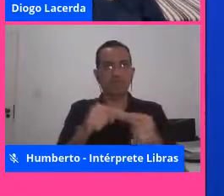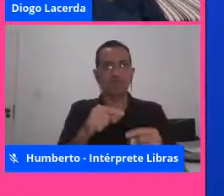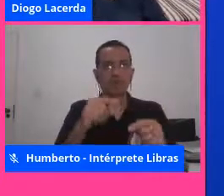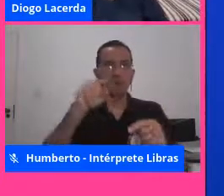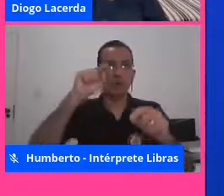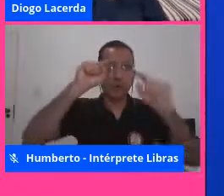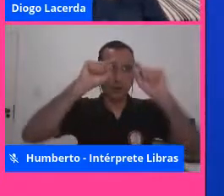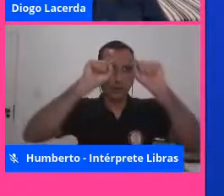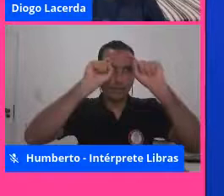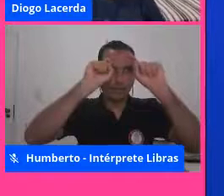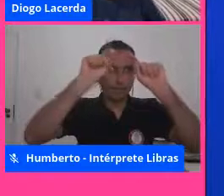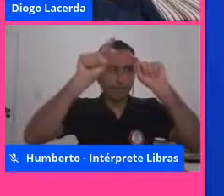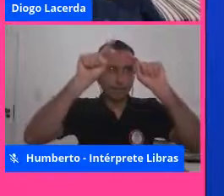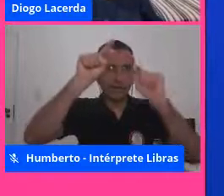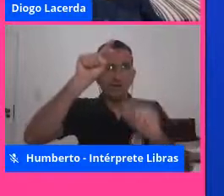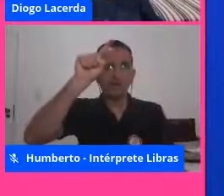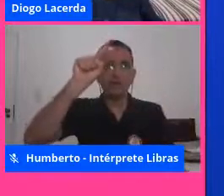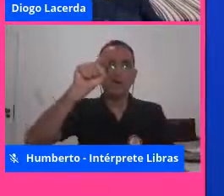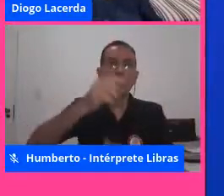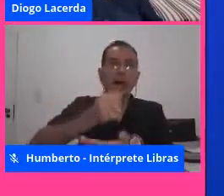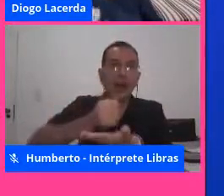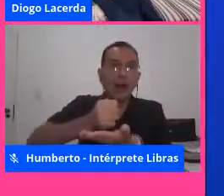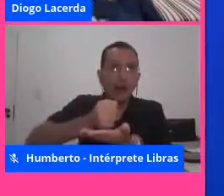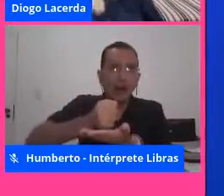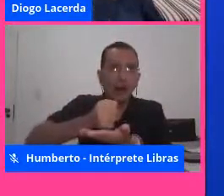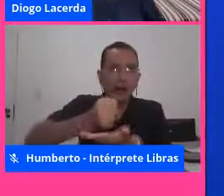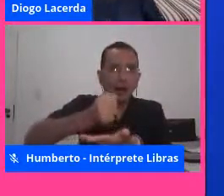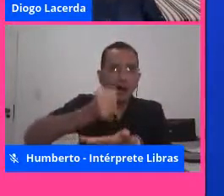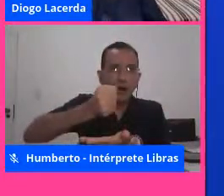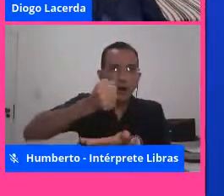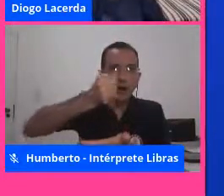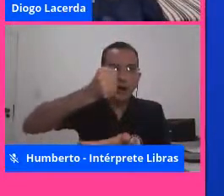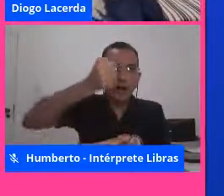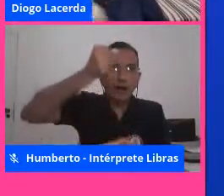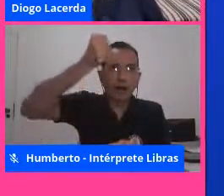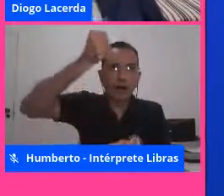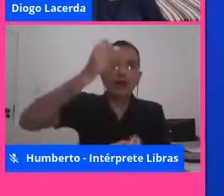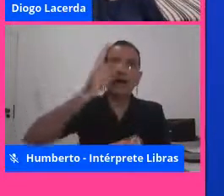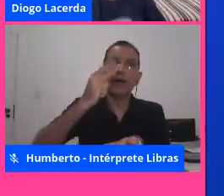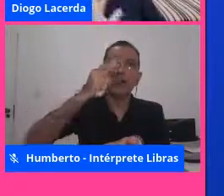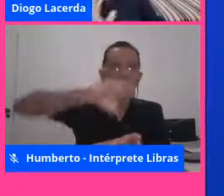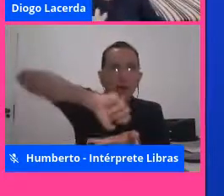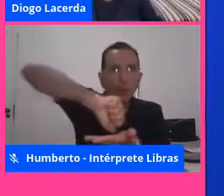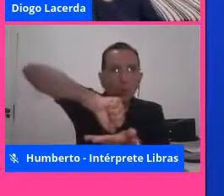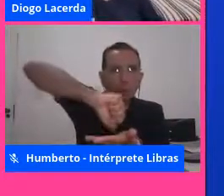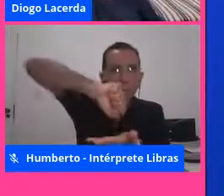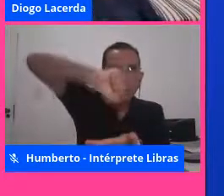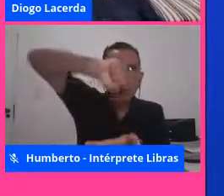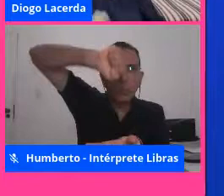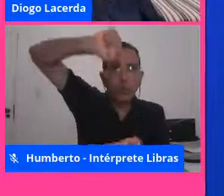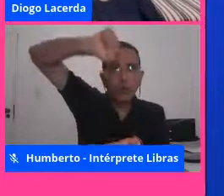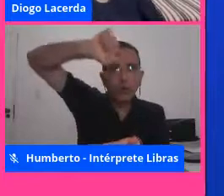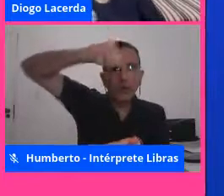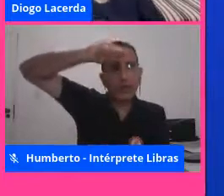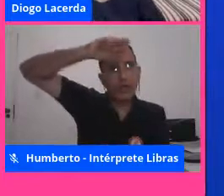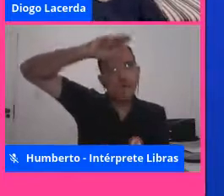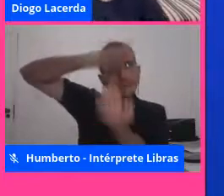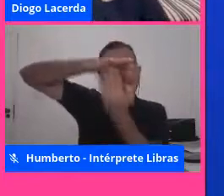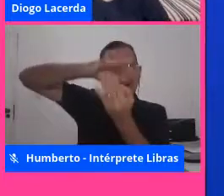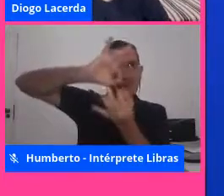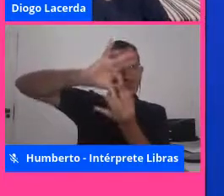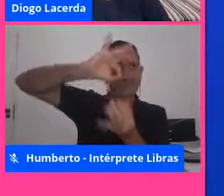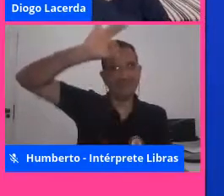cima em arrastar, clica nela e você arrasta a altura do teu copo que você quer. Que nesse caso